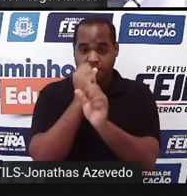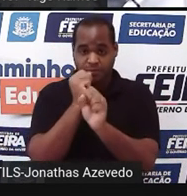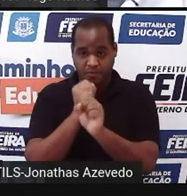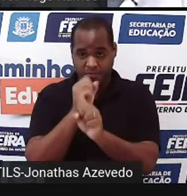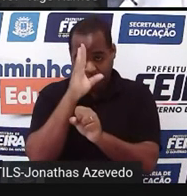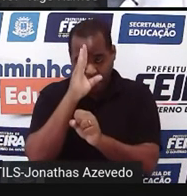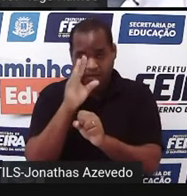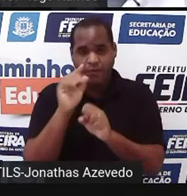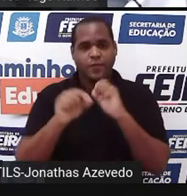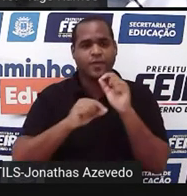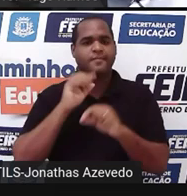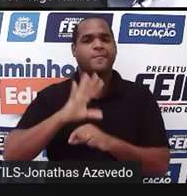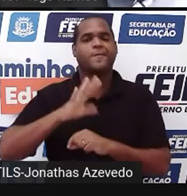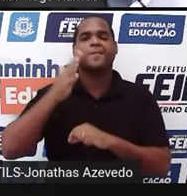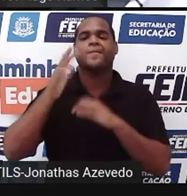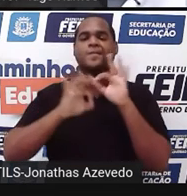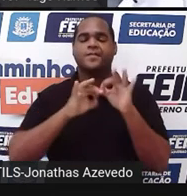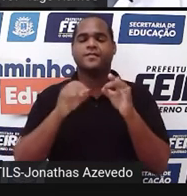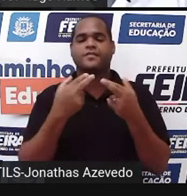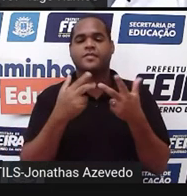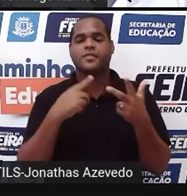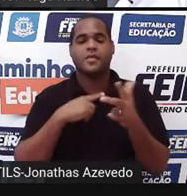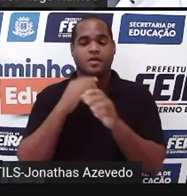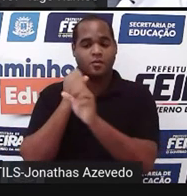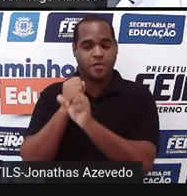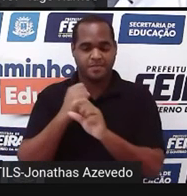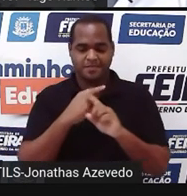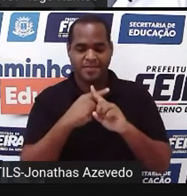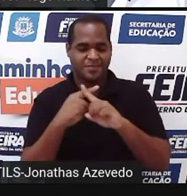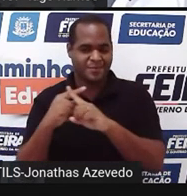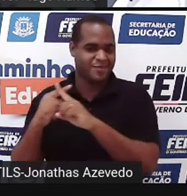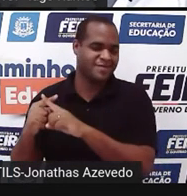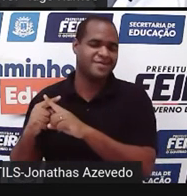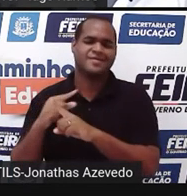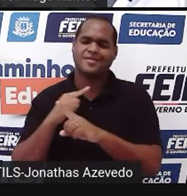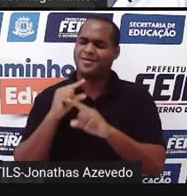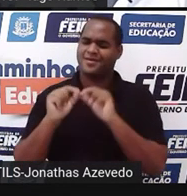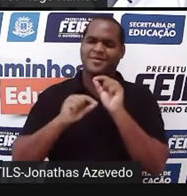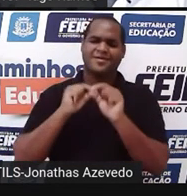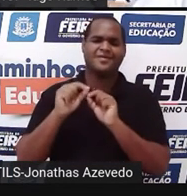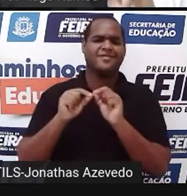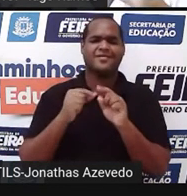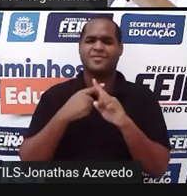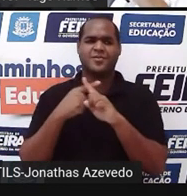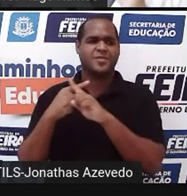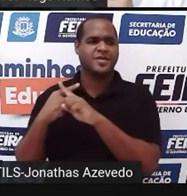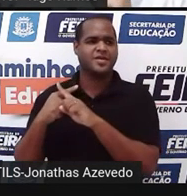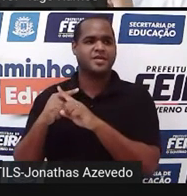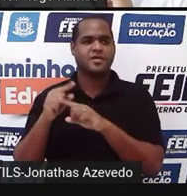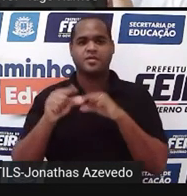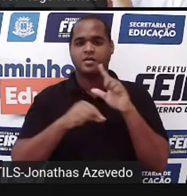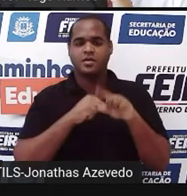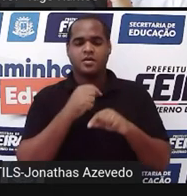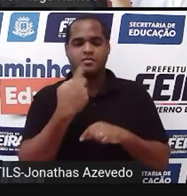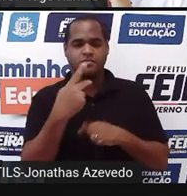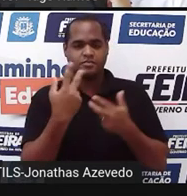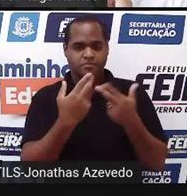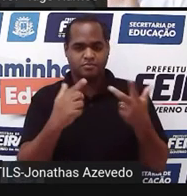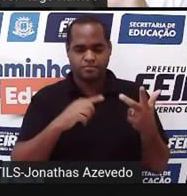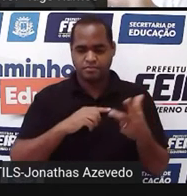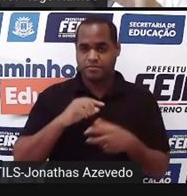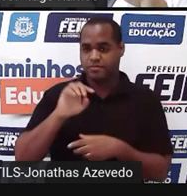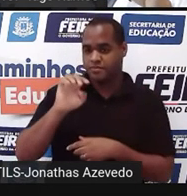direto e não deu para acontecer isso a gente aplica multiplicidade Como assim professor escolhe uma das